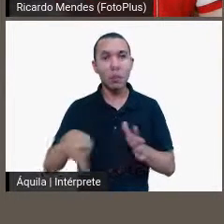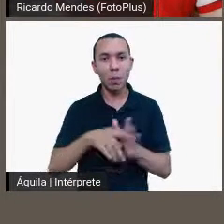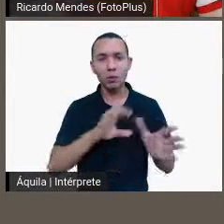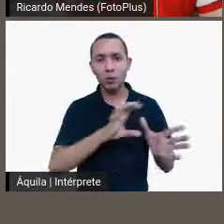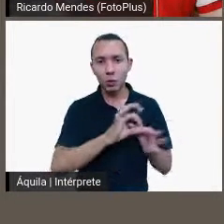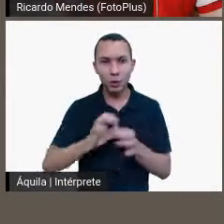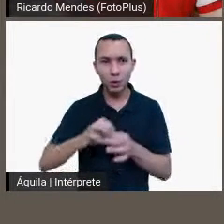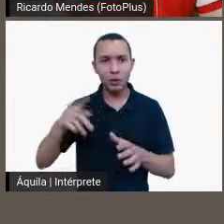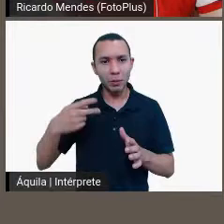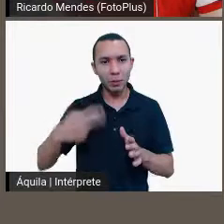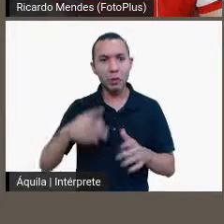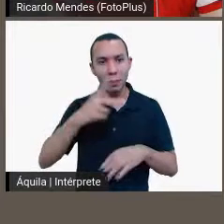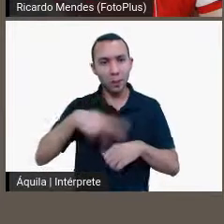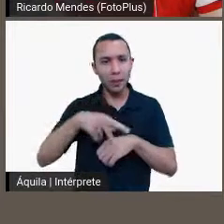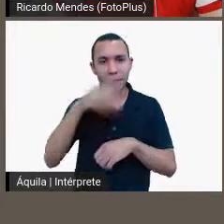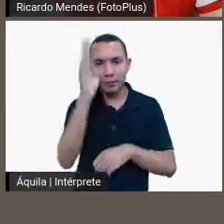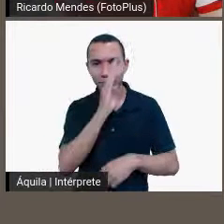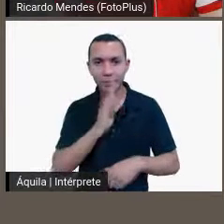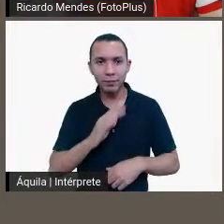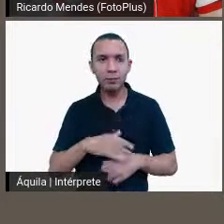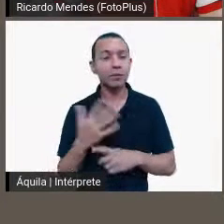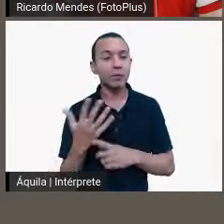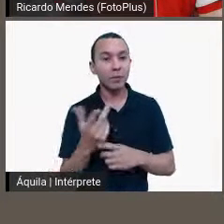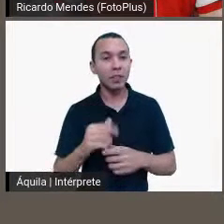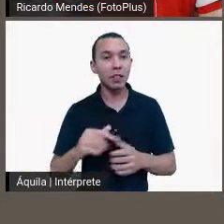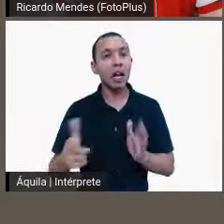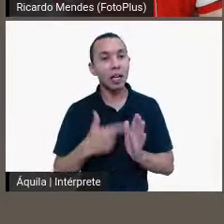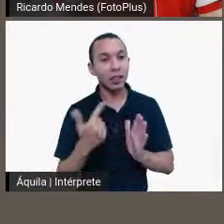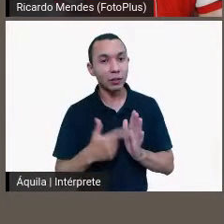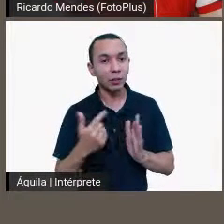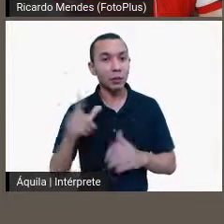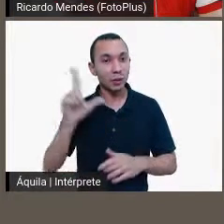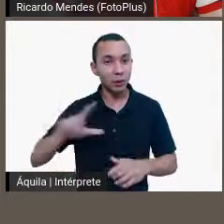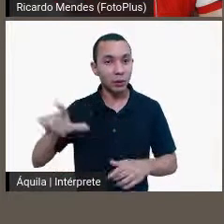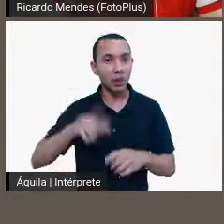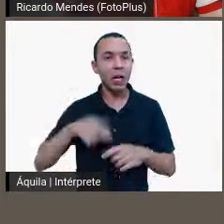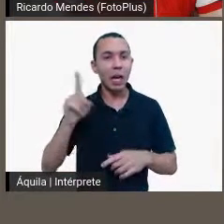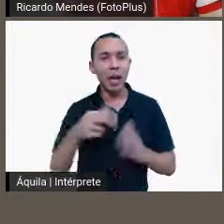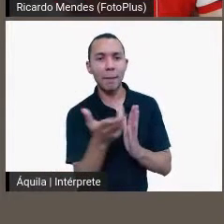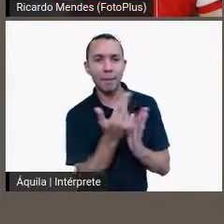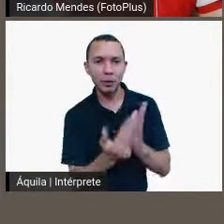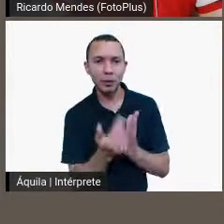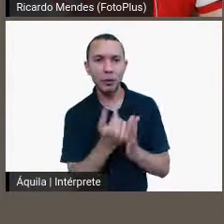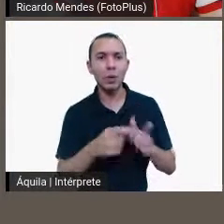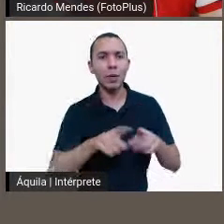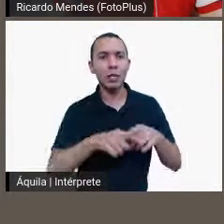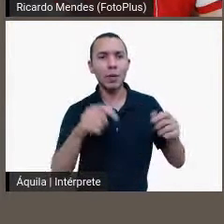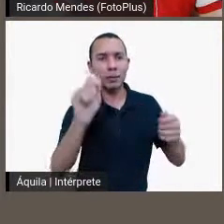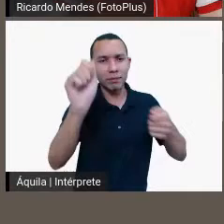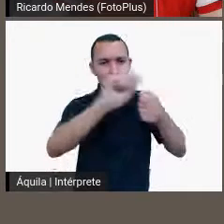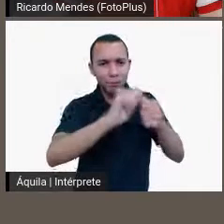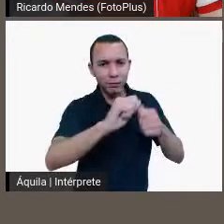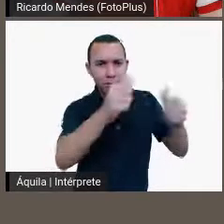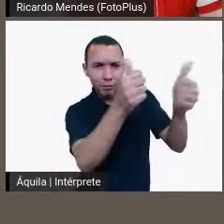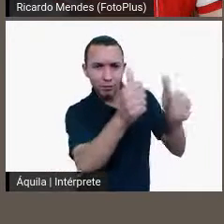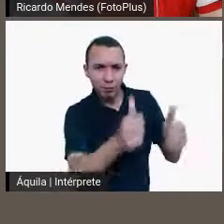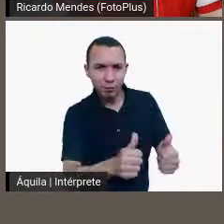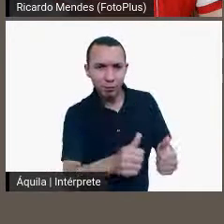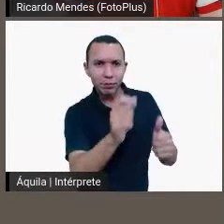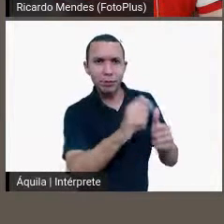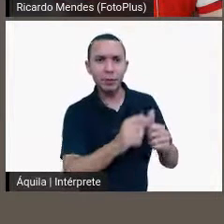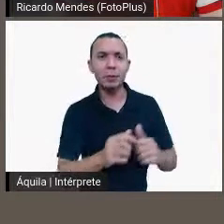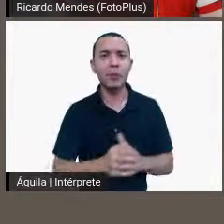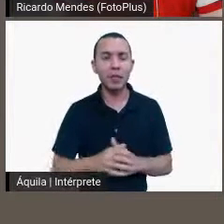da literatura, das artes visuais, ainda sobre a hierarquia de gêneros como pintura e escultura, e da música. Lembre-se,